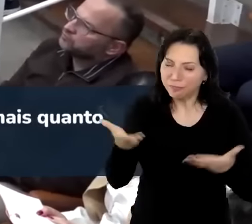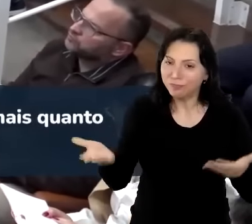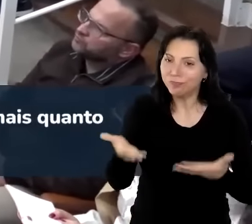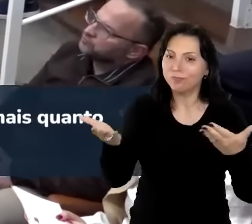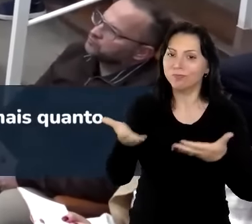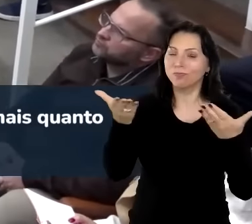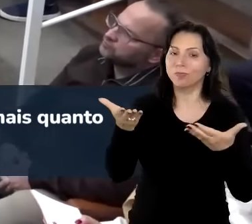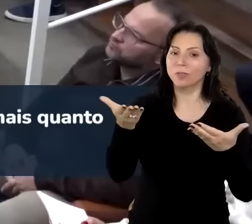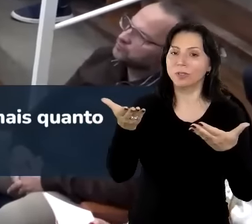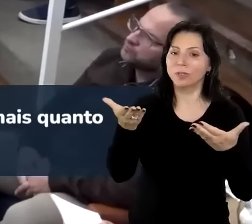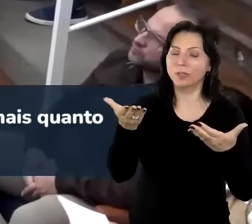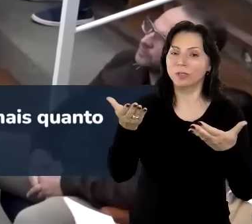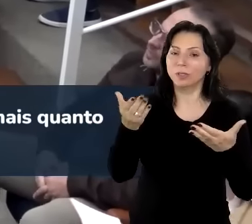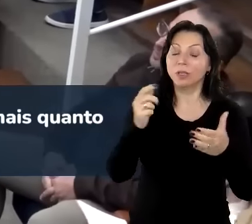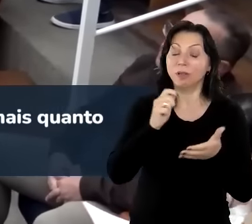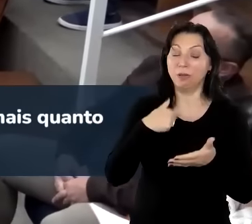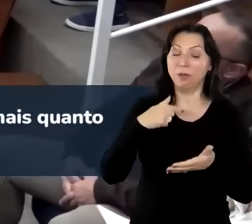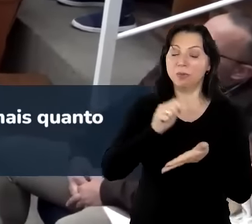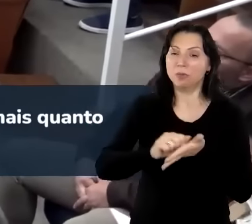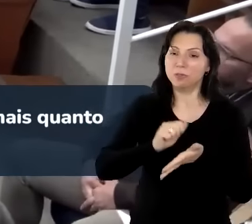vos escrevi